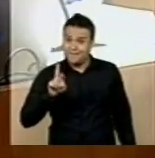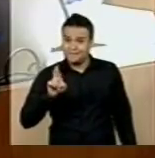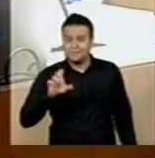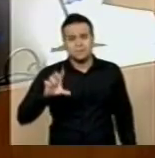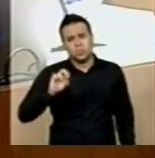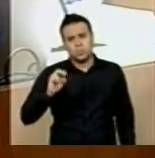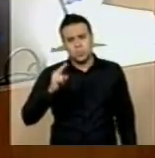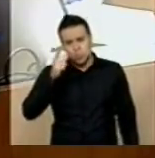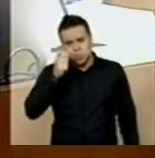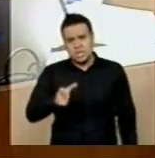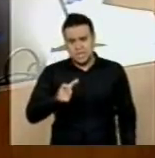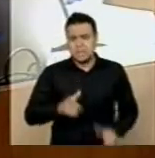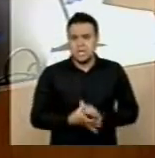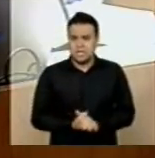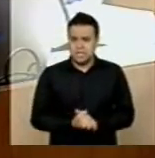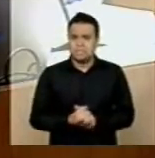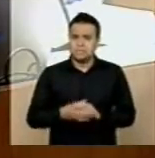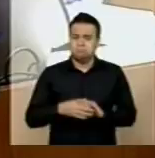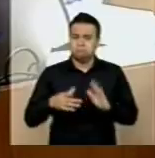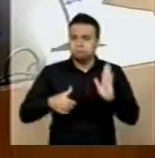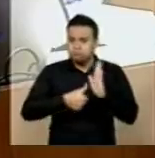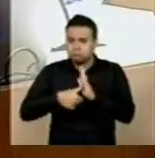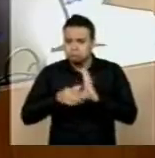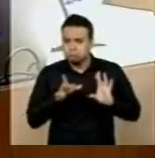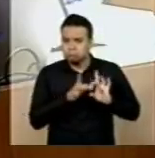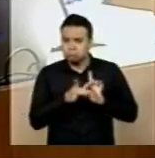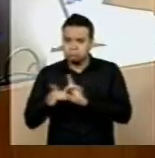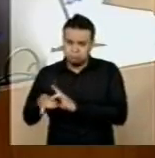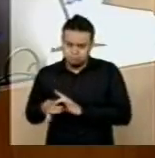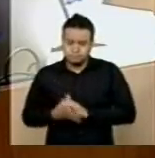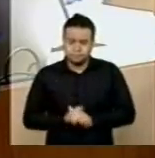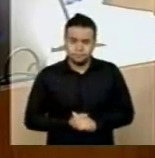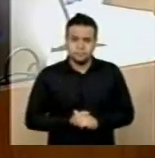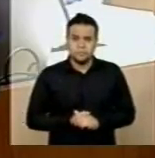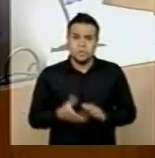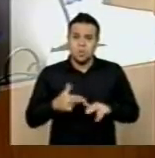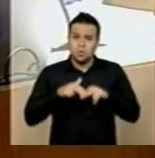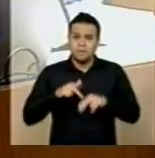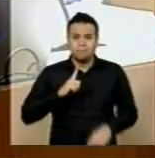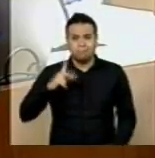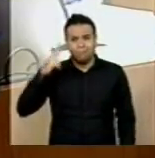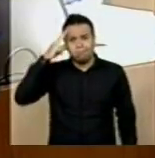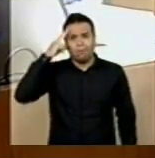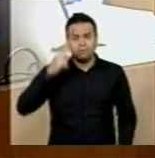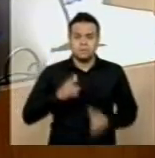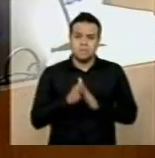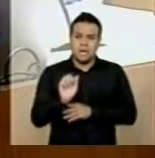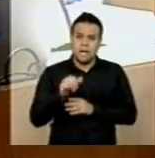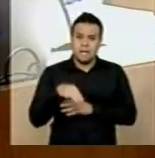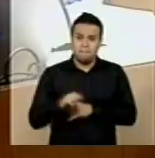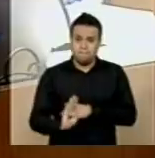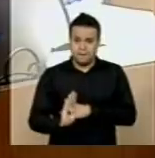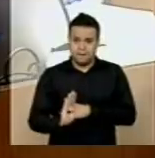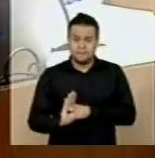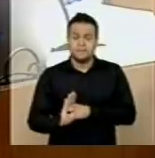interesses dos seus associados. Porém, nessa hipótese da AMB, como